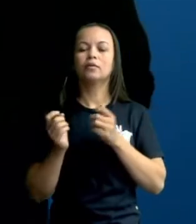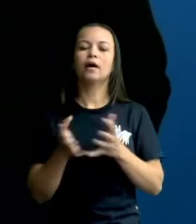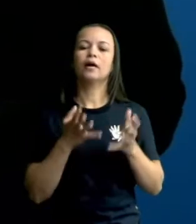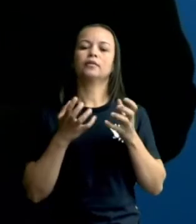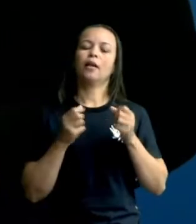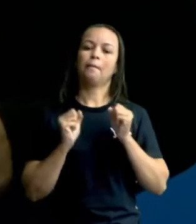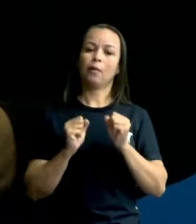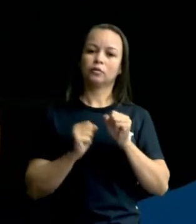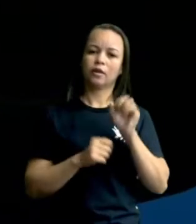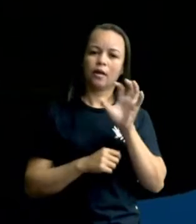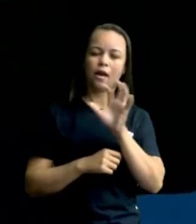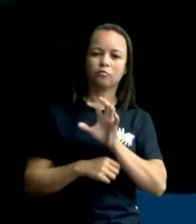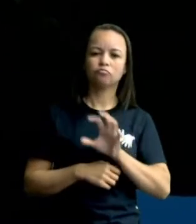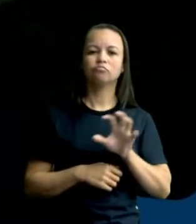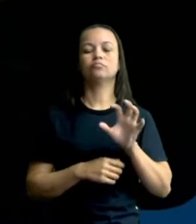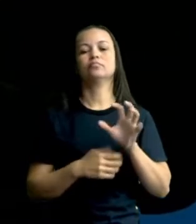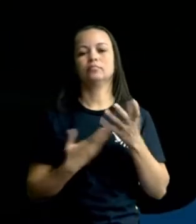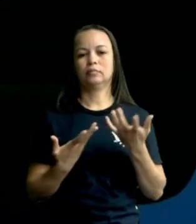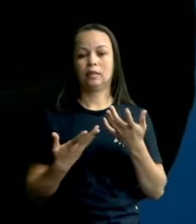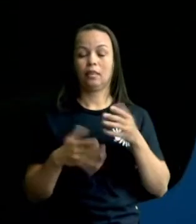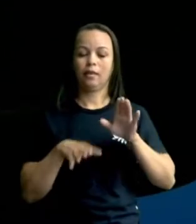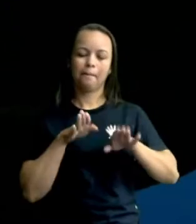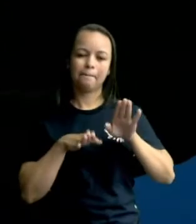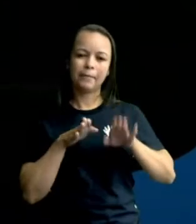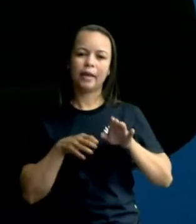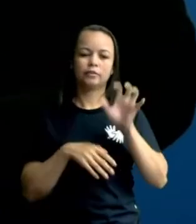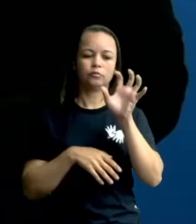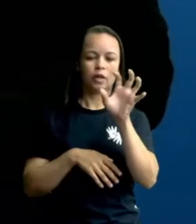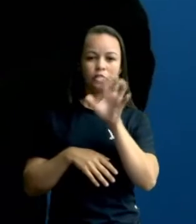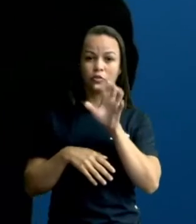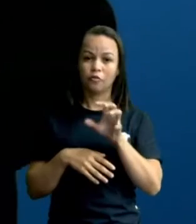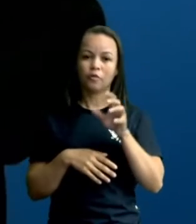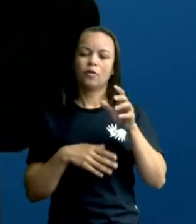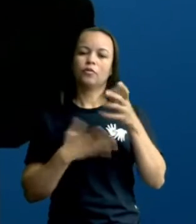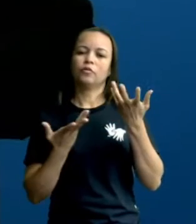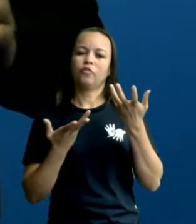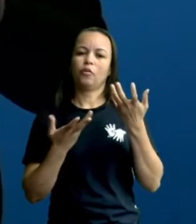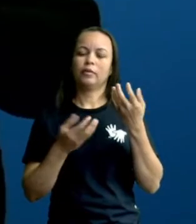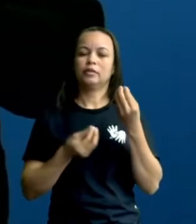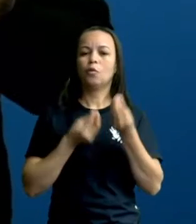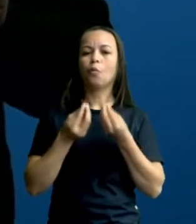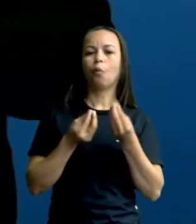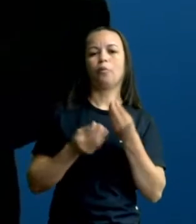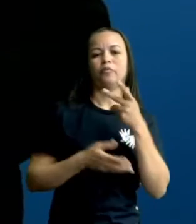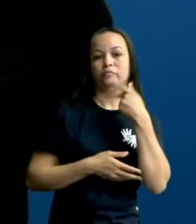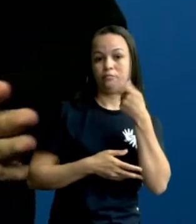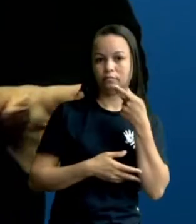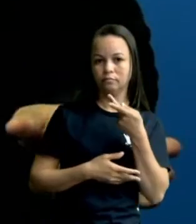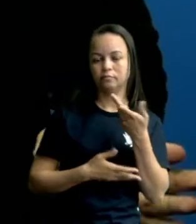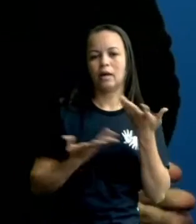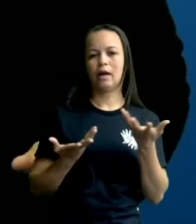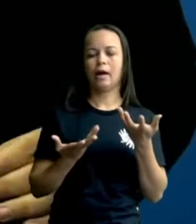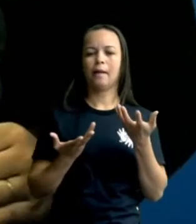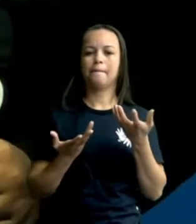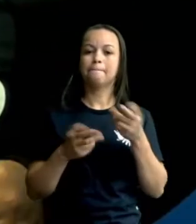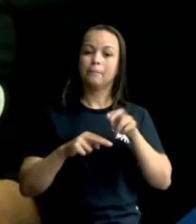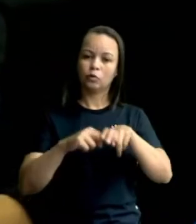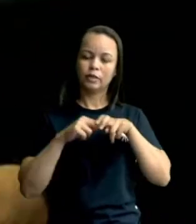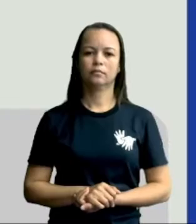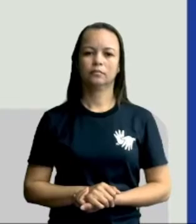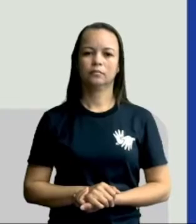ser regionalista. Depende daquela forma daquela região falar, tá bom? Por isso que eu falei que entram gírias,